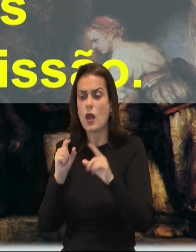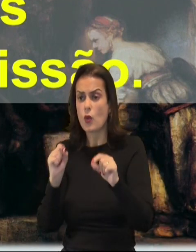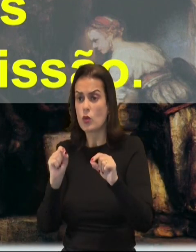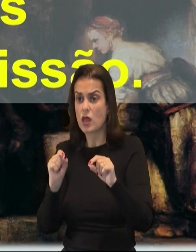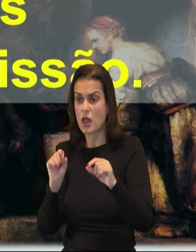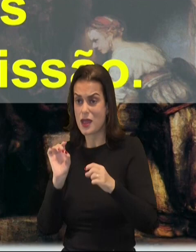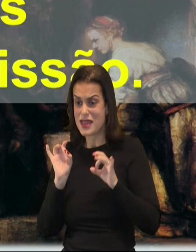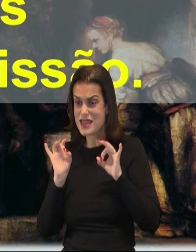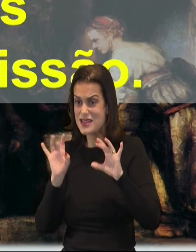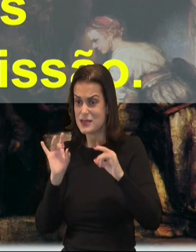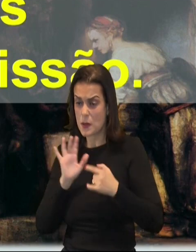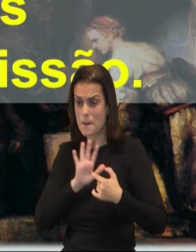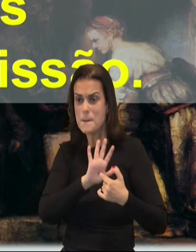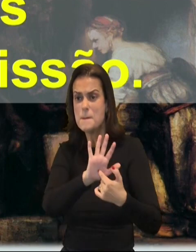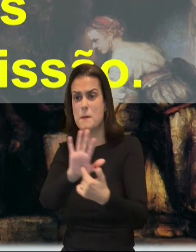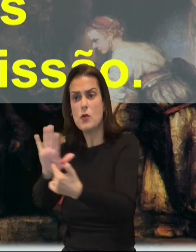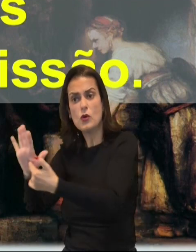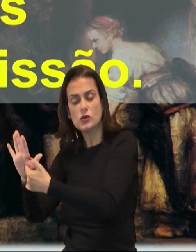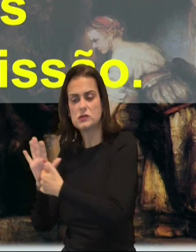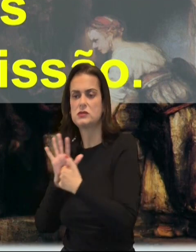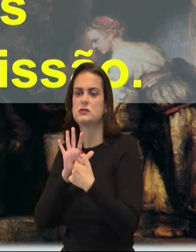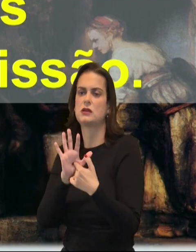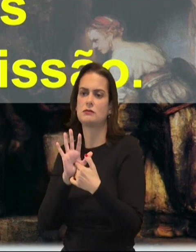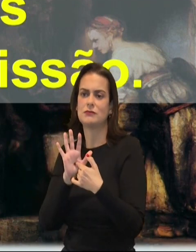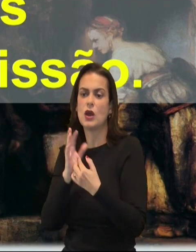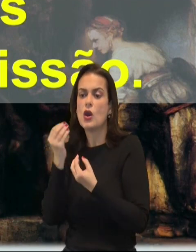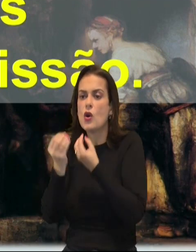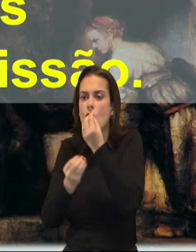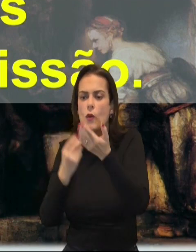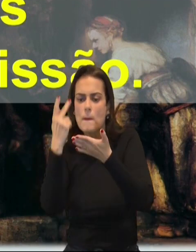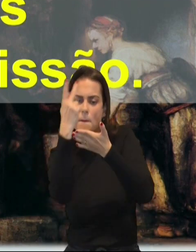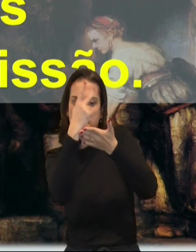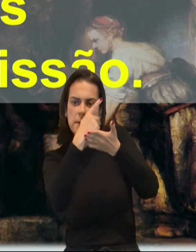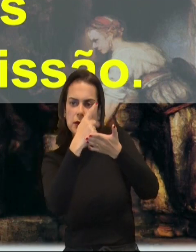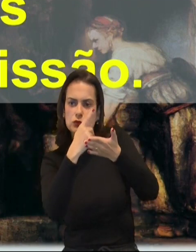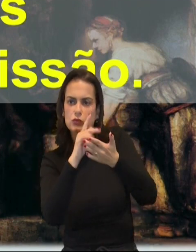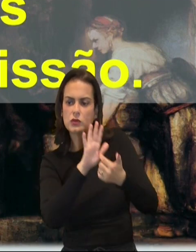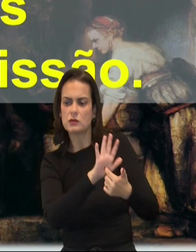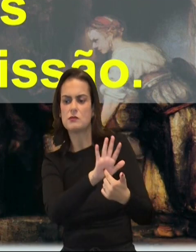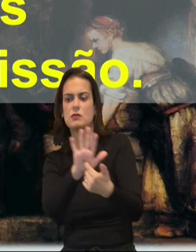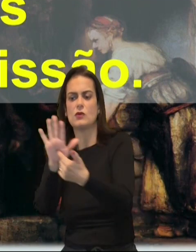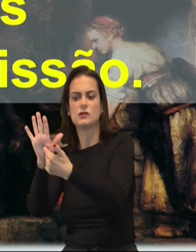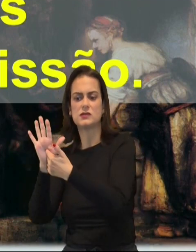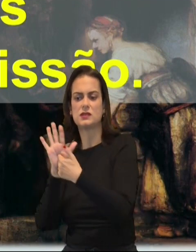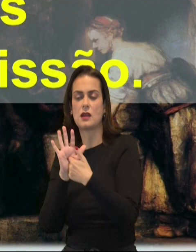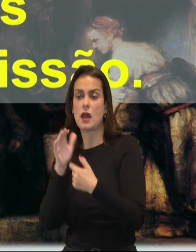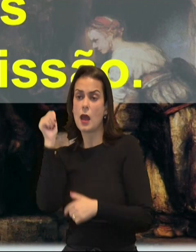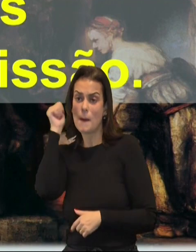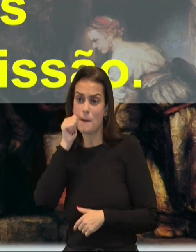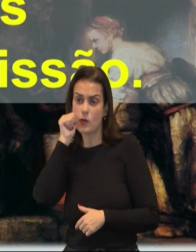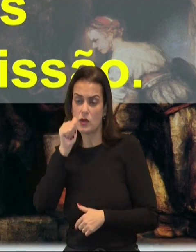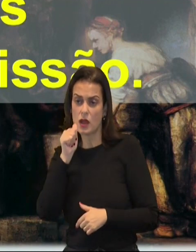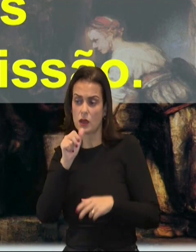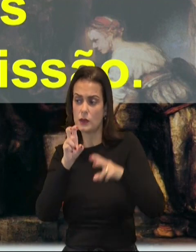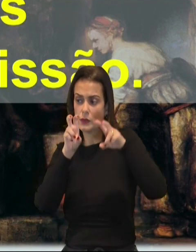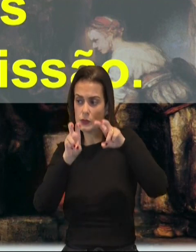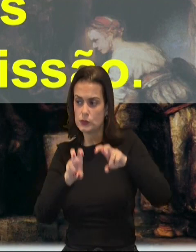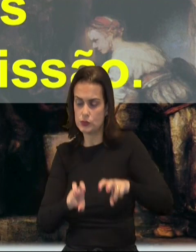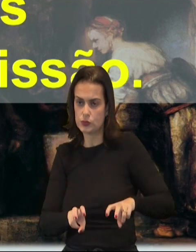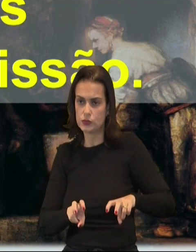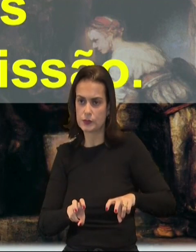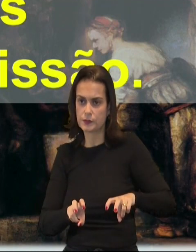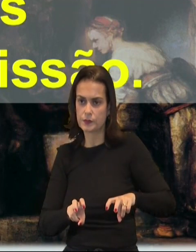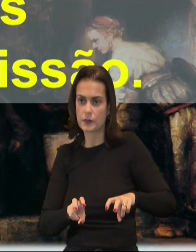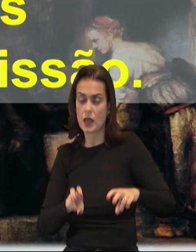para o personagem que ele quer destacar dentro da sua pintura sacra. E ali é a mulher. É a mulher